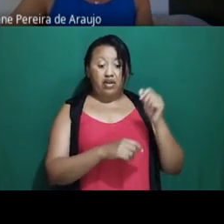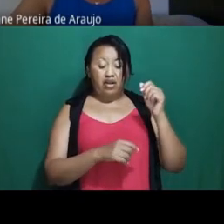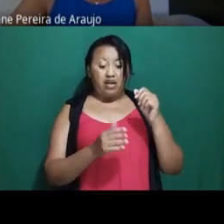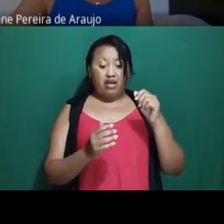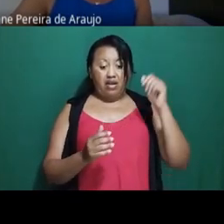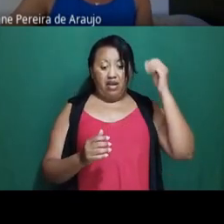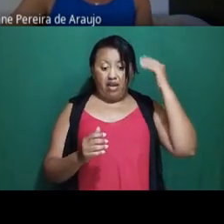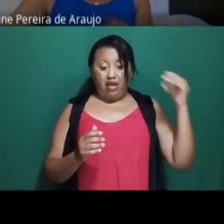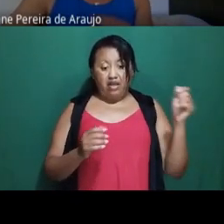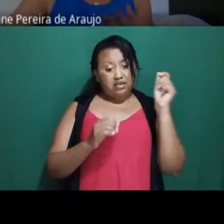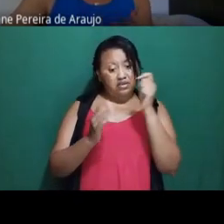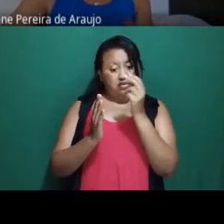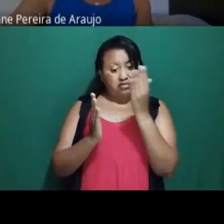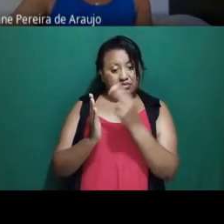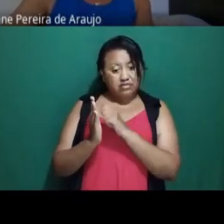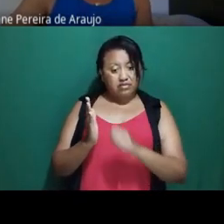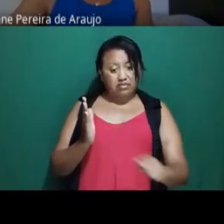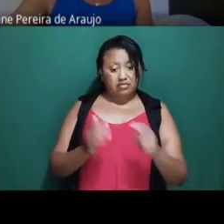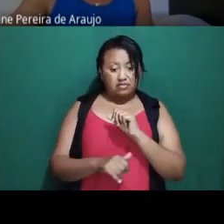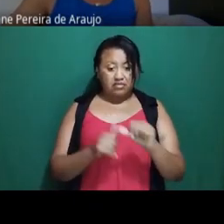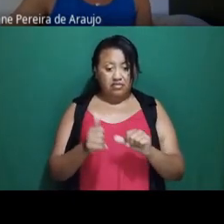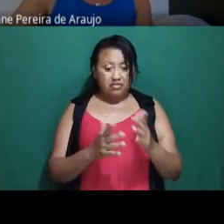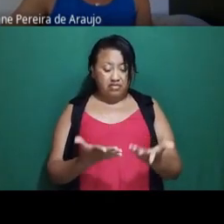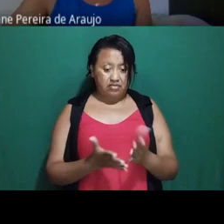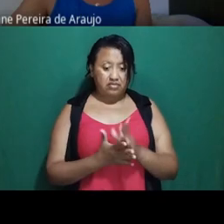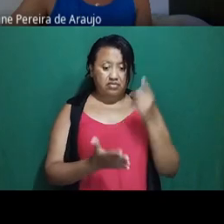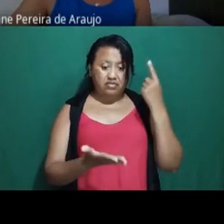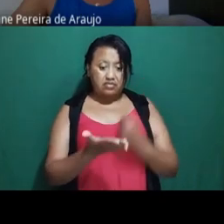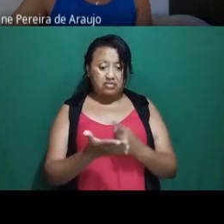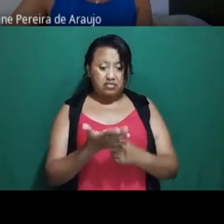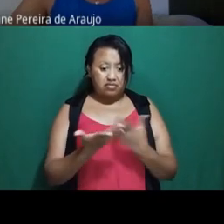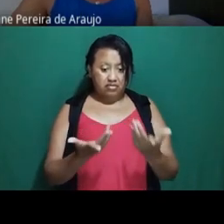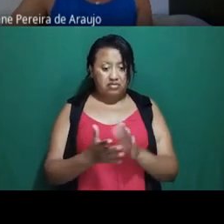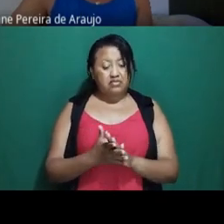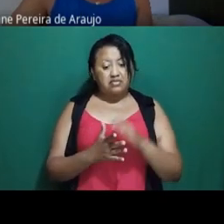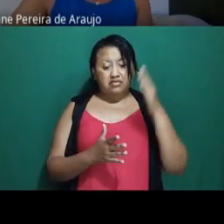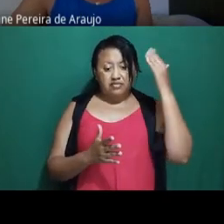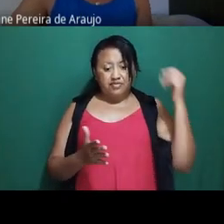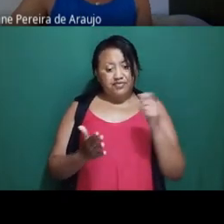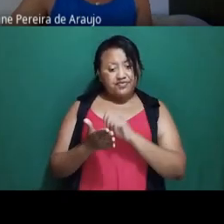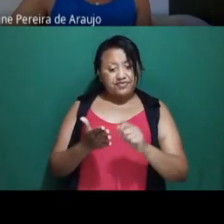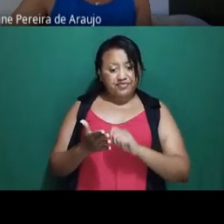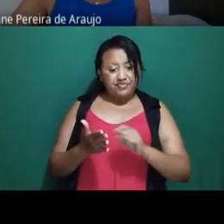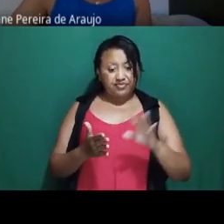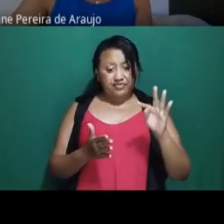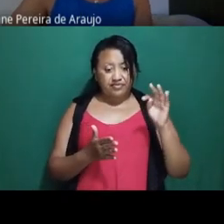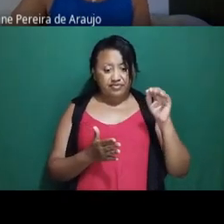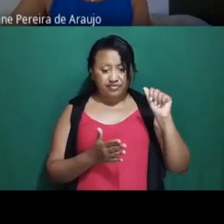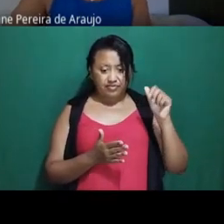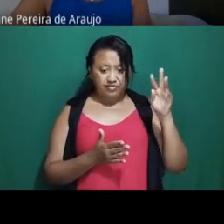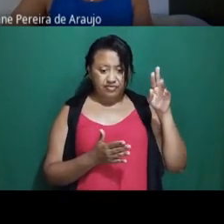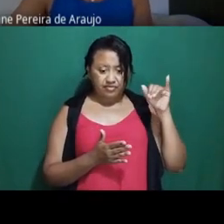marcando distinções diferenças importantes da obra de Tarsila do Amaral que se apresenta a partir dos parâmetros